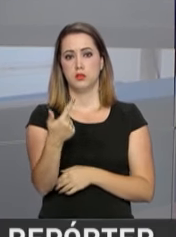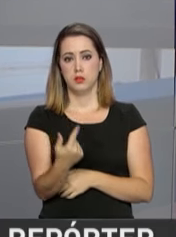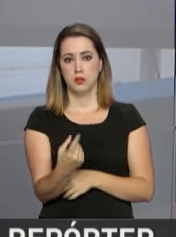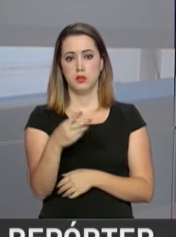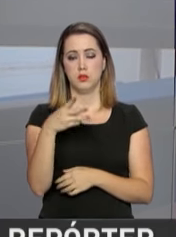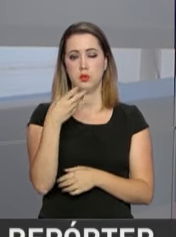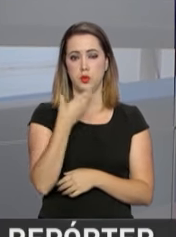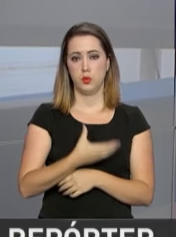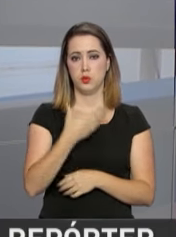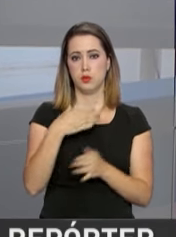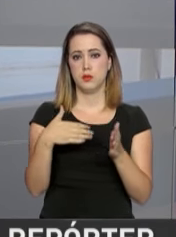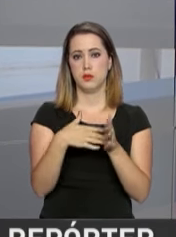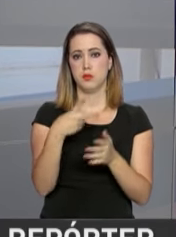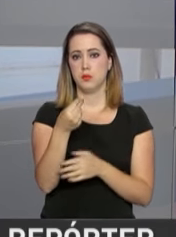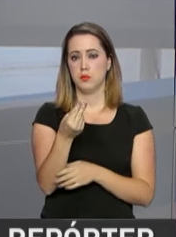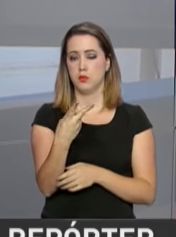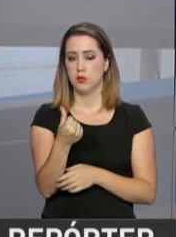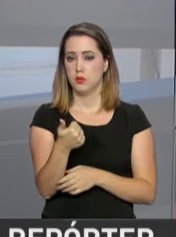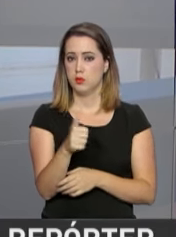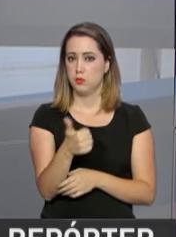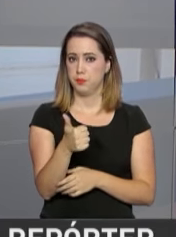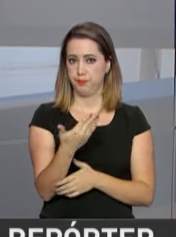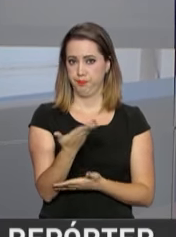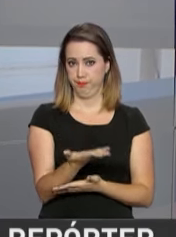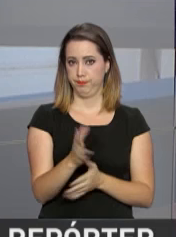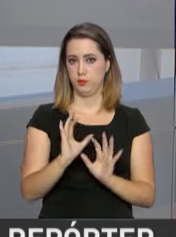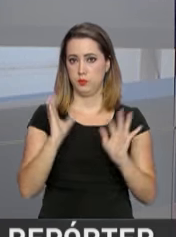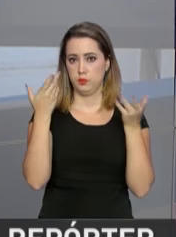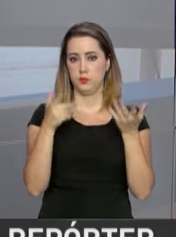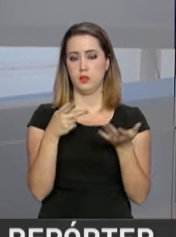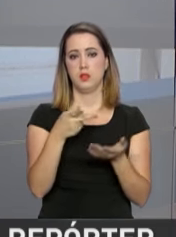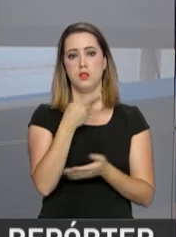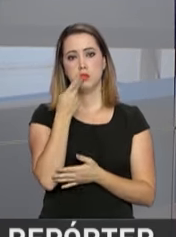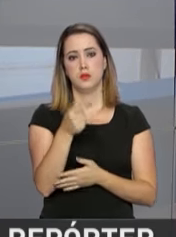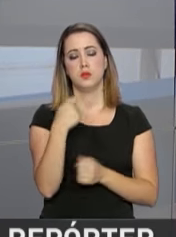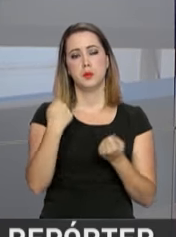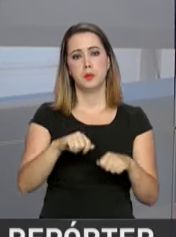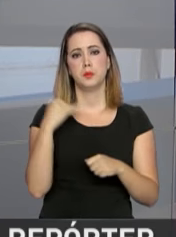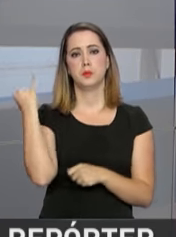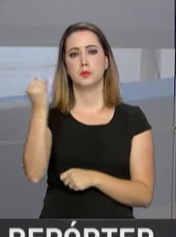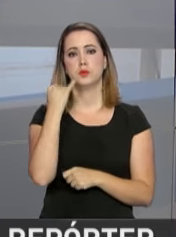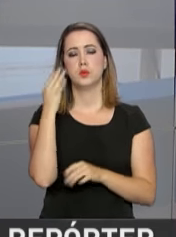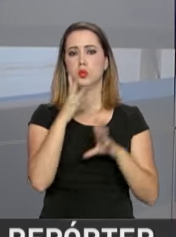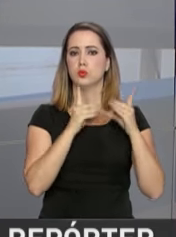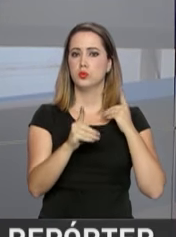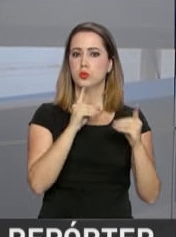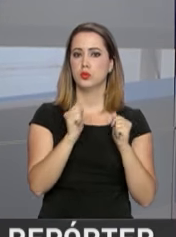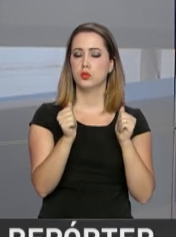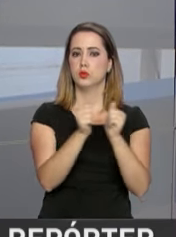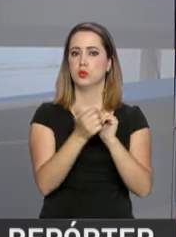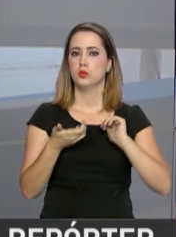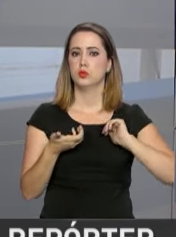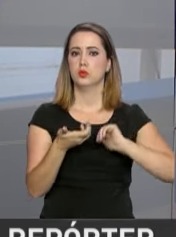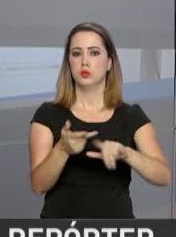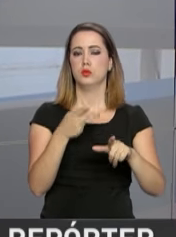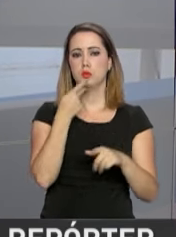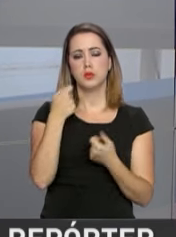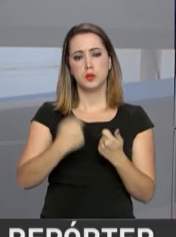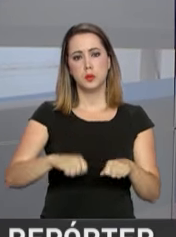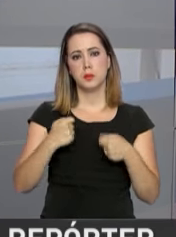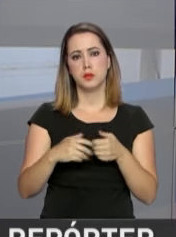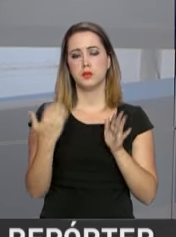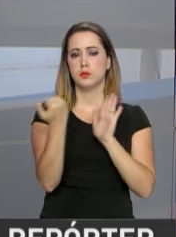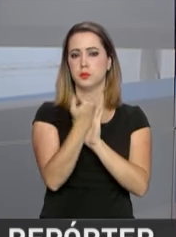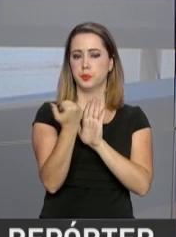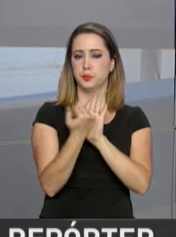de 2011 na cerimônia temer destacou a importância do diálogo com o congresso nacional e falou da necessidade de medidas